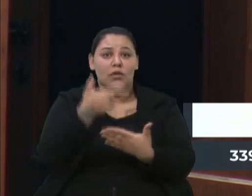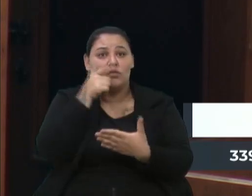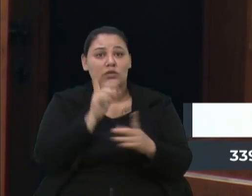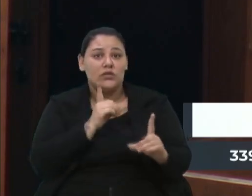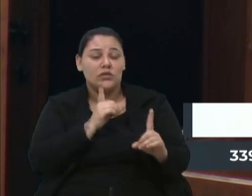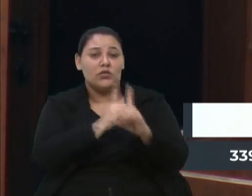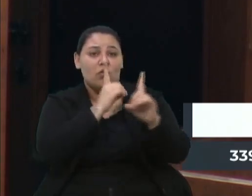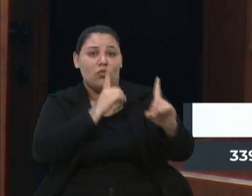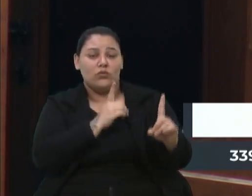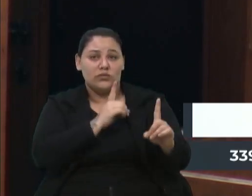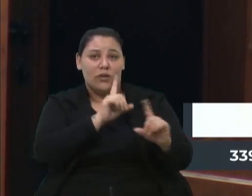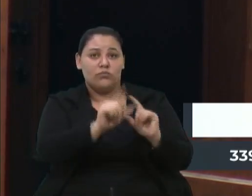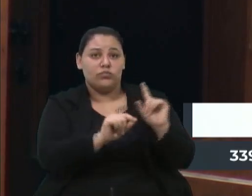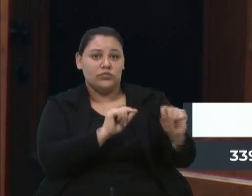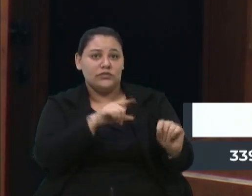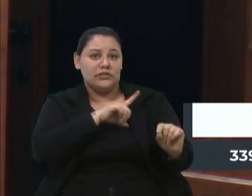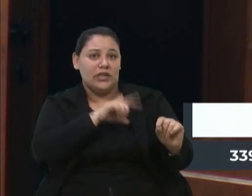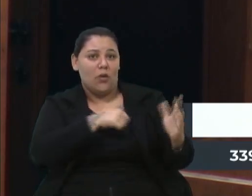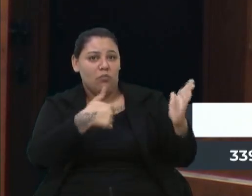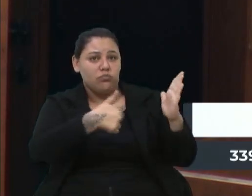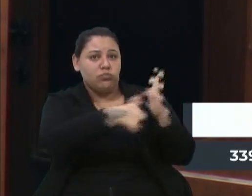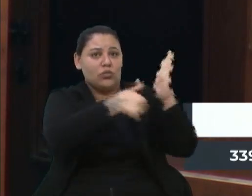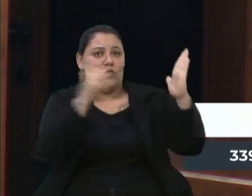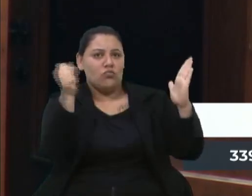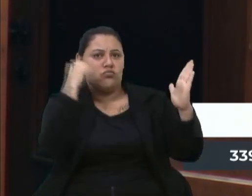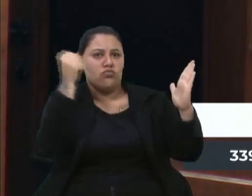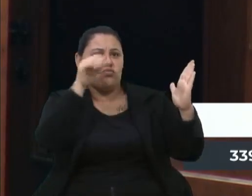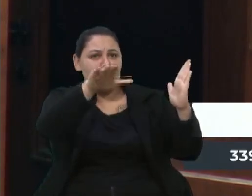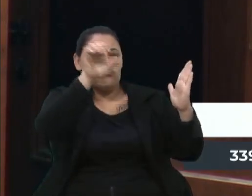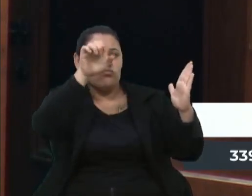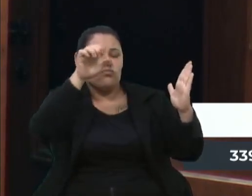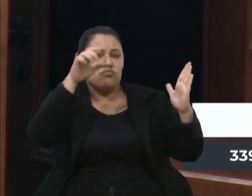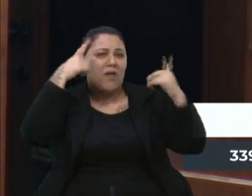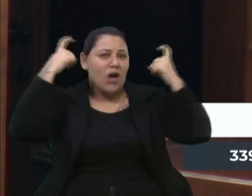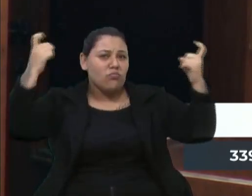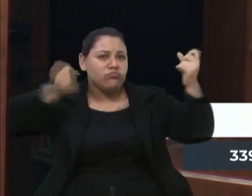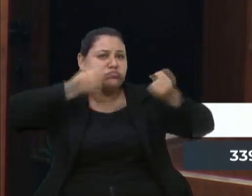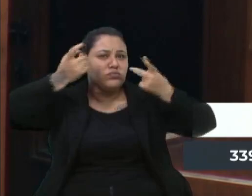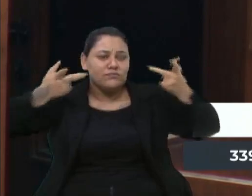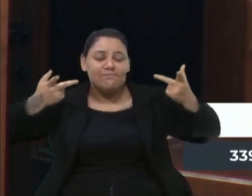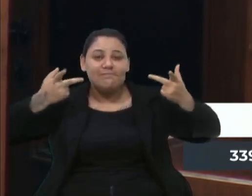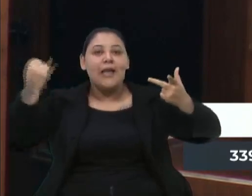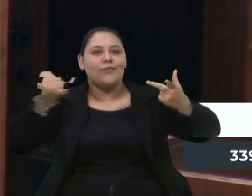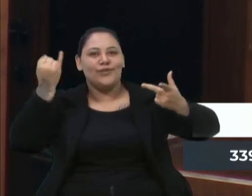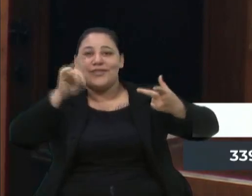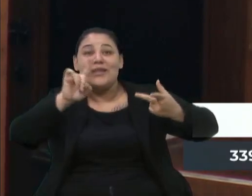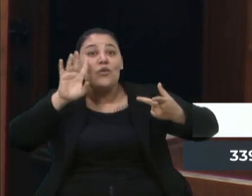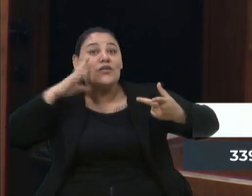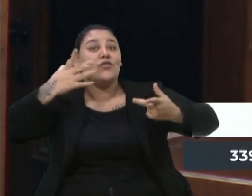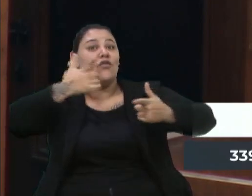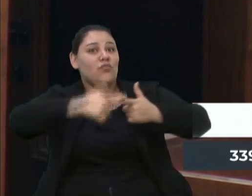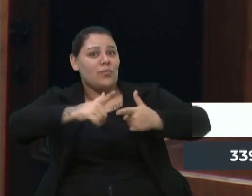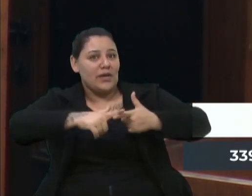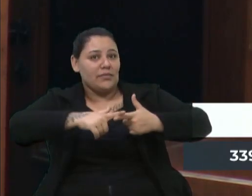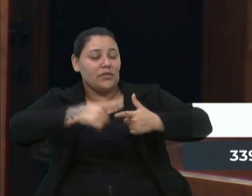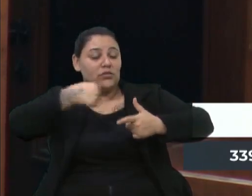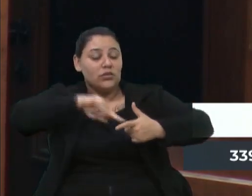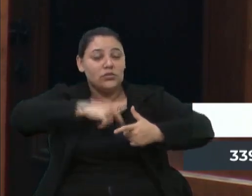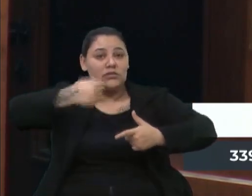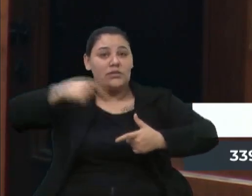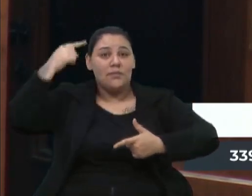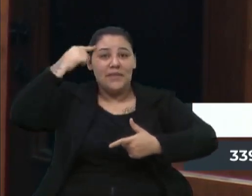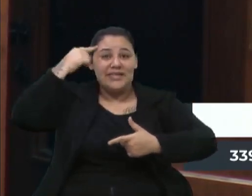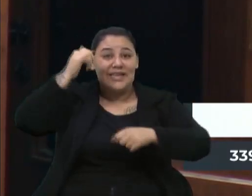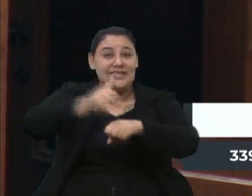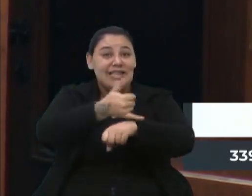e que um botão de pânico isso não é importante mas não vai resolver o problema nós precisamos pensar em